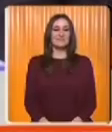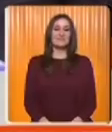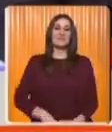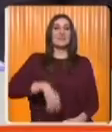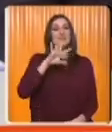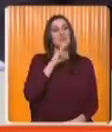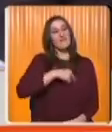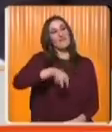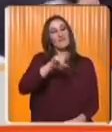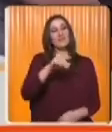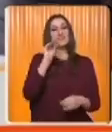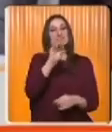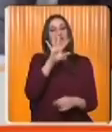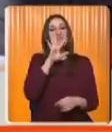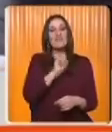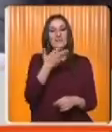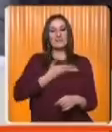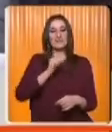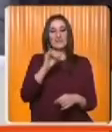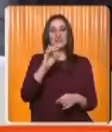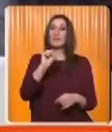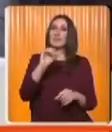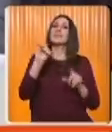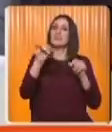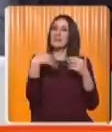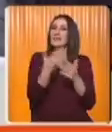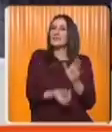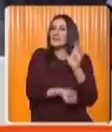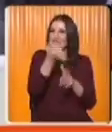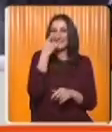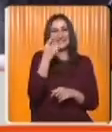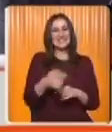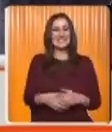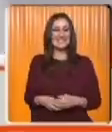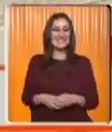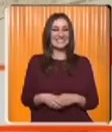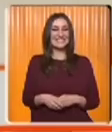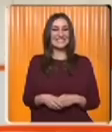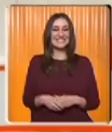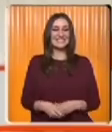E lá foi a mãe chamar o filho, o Diogo. E também surpreendemos o Diogo. Vamos lá ver essas imagens.